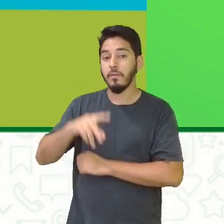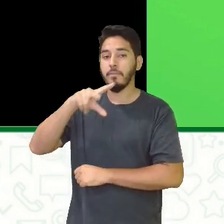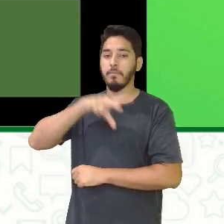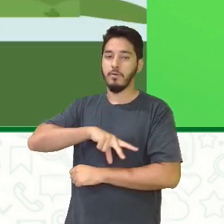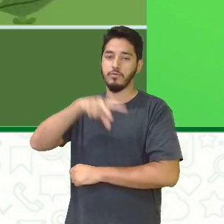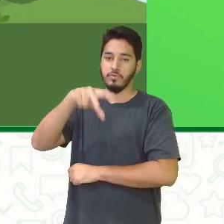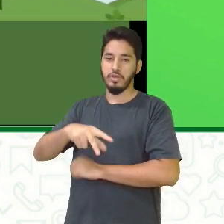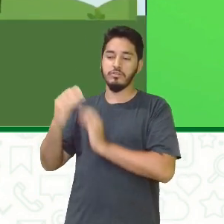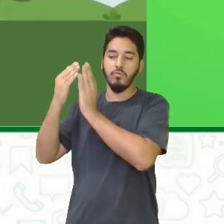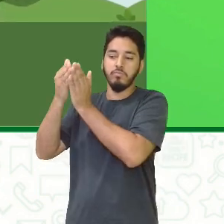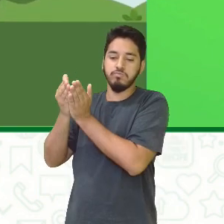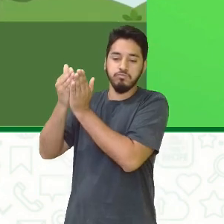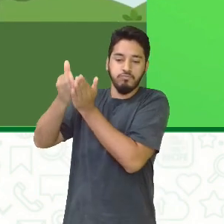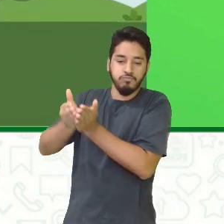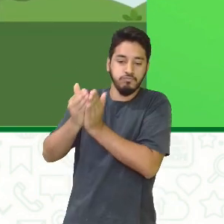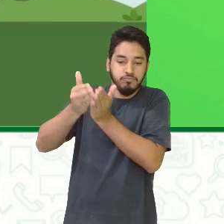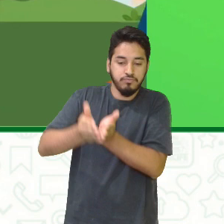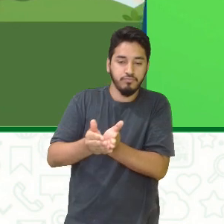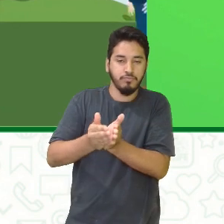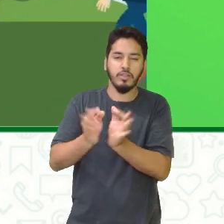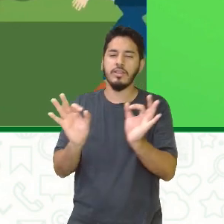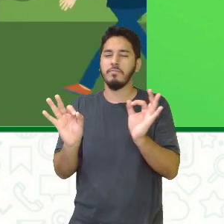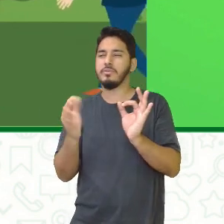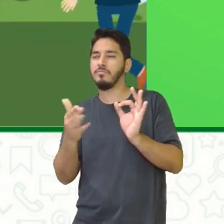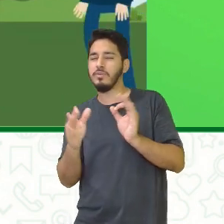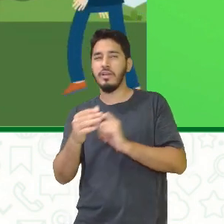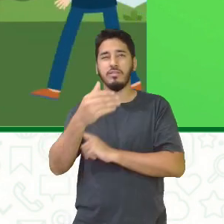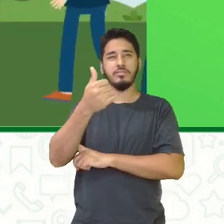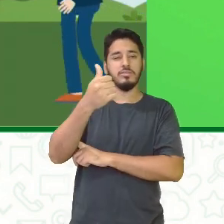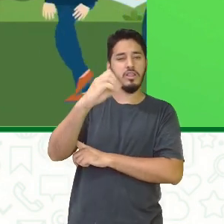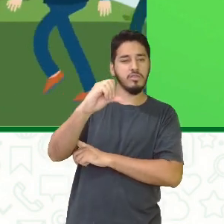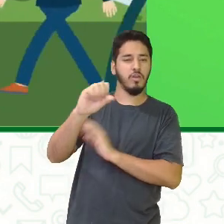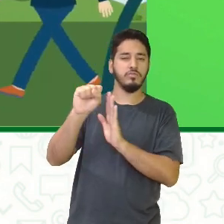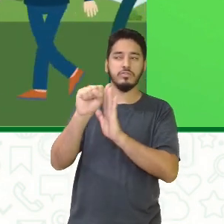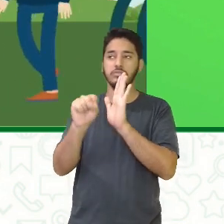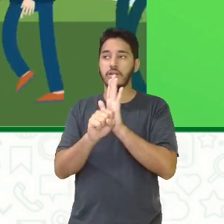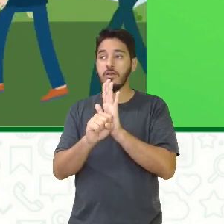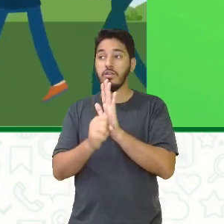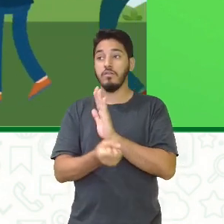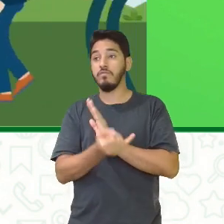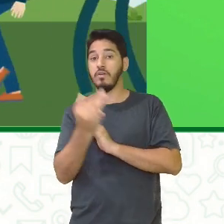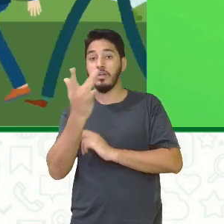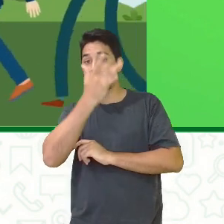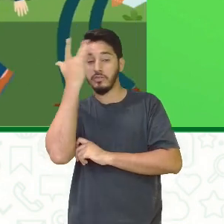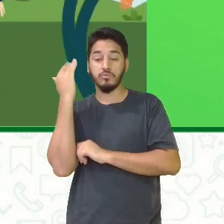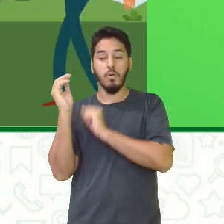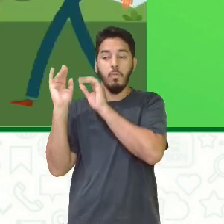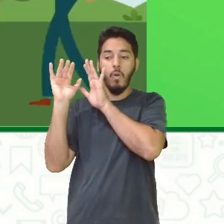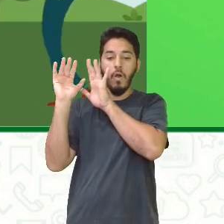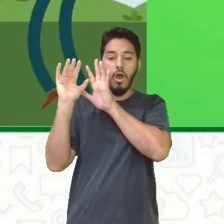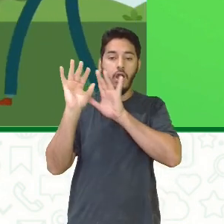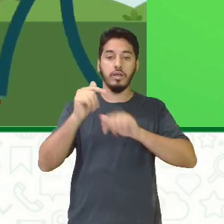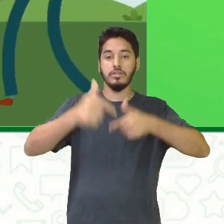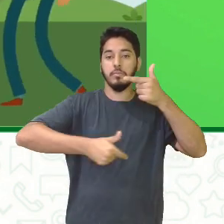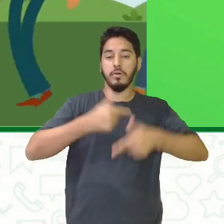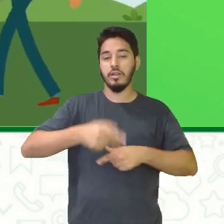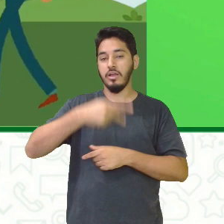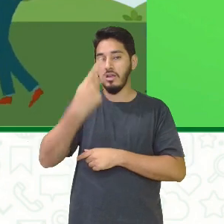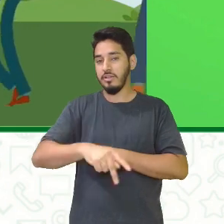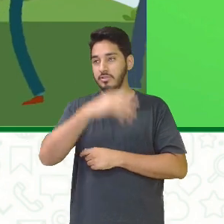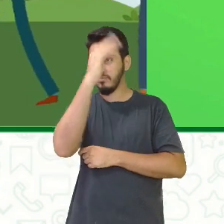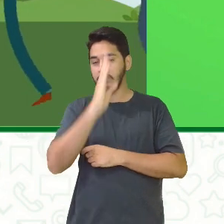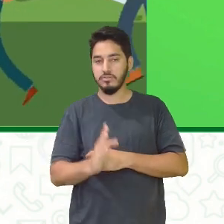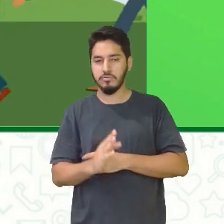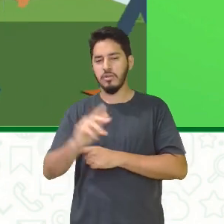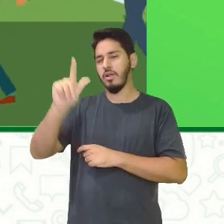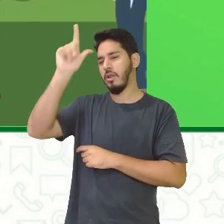colonização. A partir do final do século XIX, uma grande quantidade de imigrantes vieram para trabalhar no Brasil, entre eles italianos,